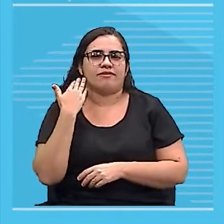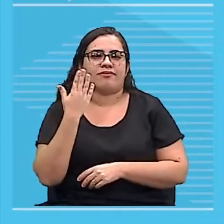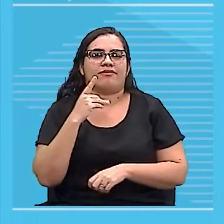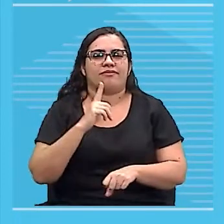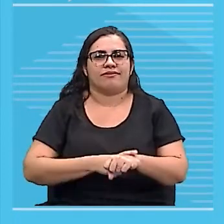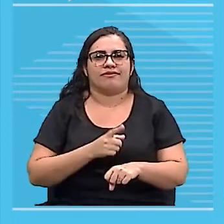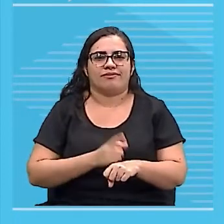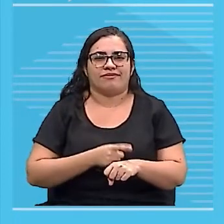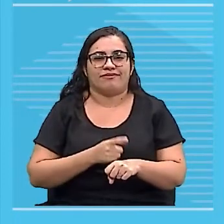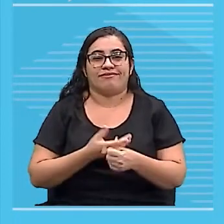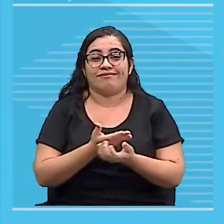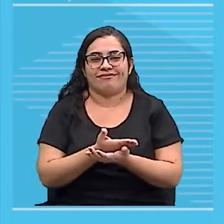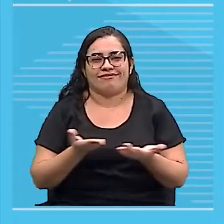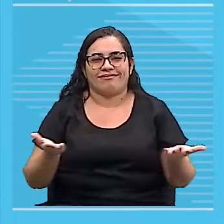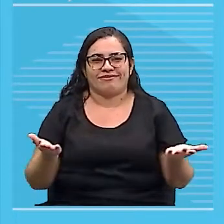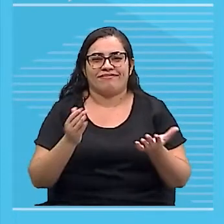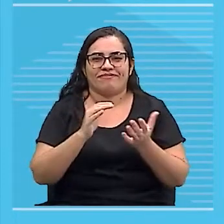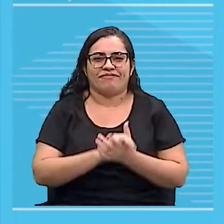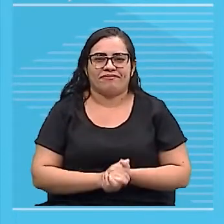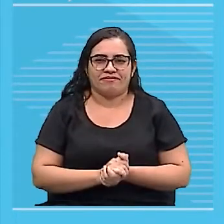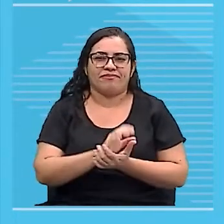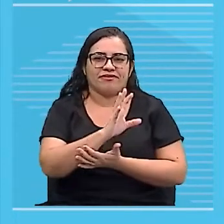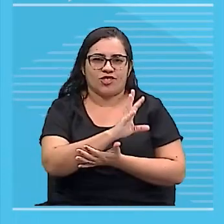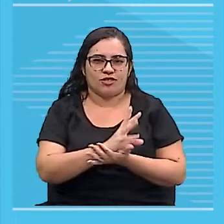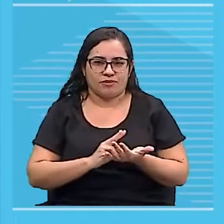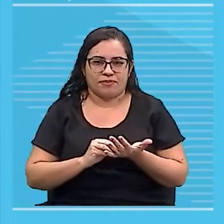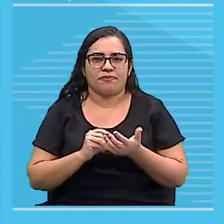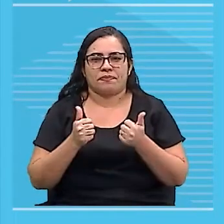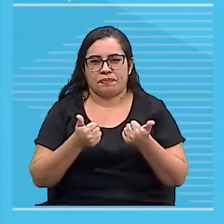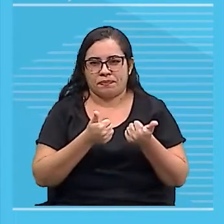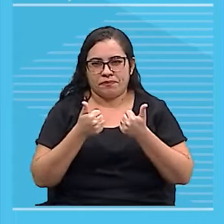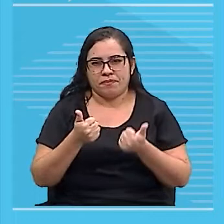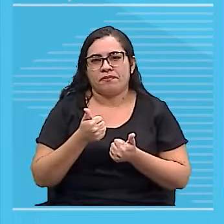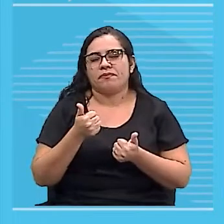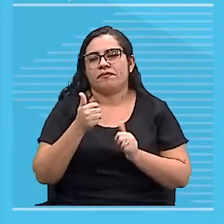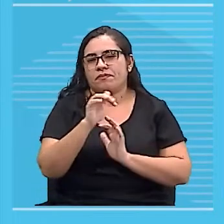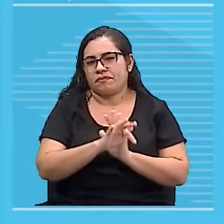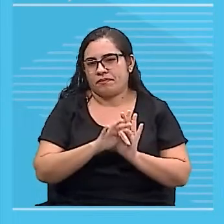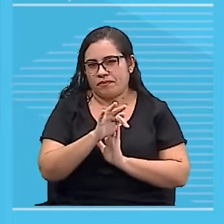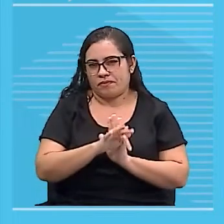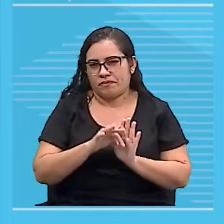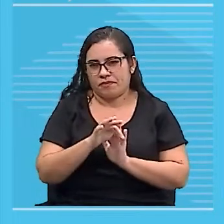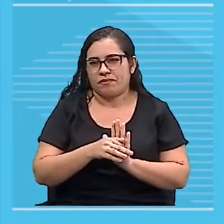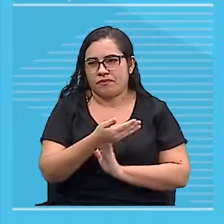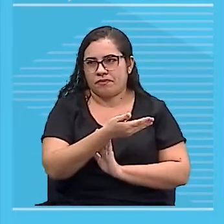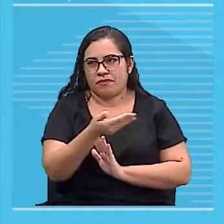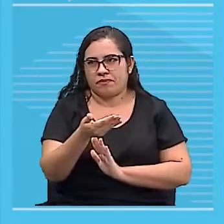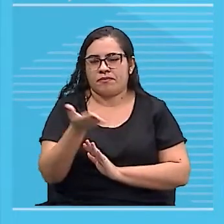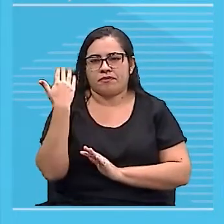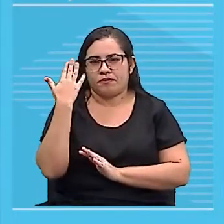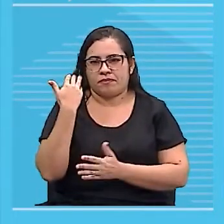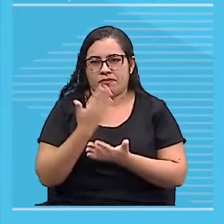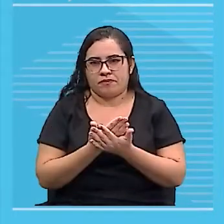para vocês também, tá bom? Para vocês copiarem essas formulazinhas que a gente deixou também na aula